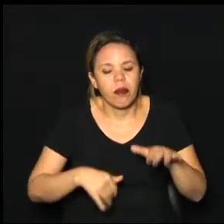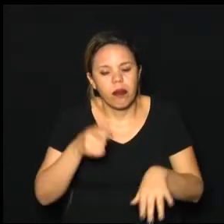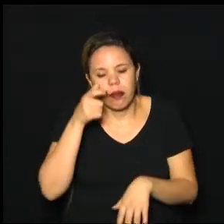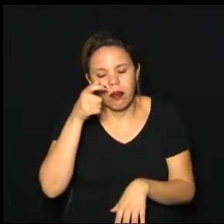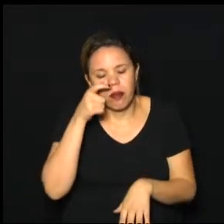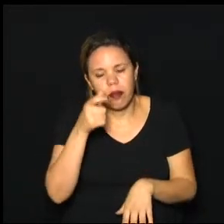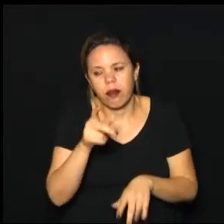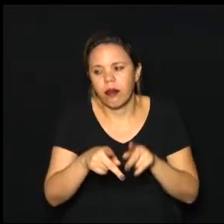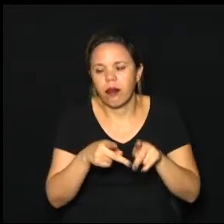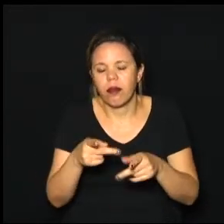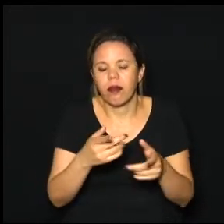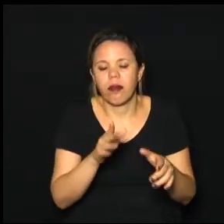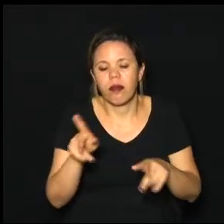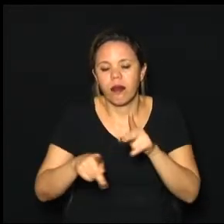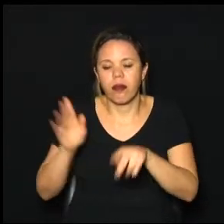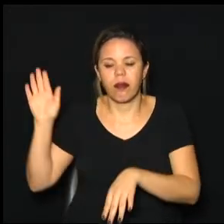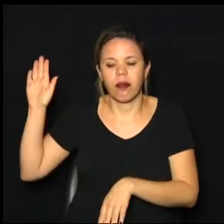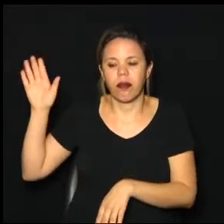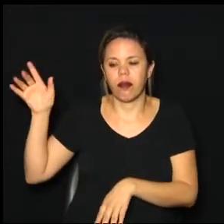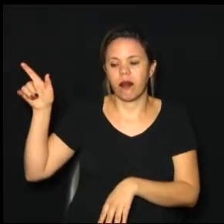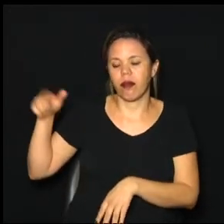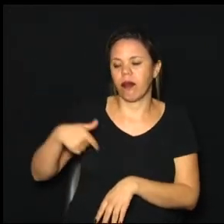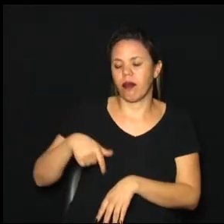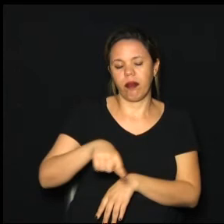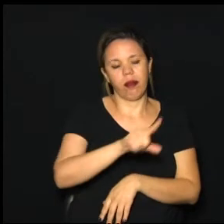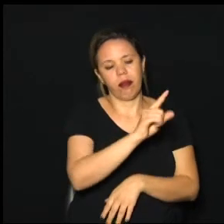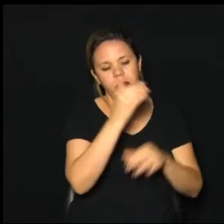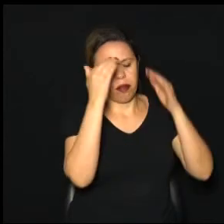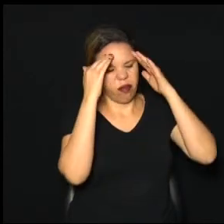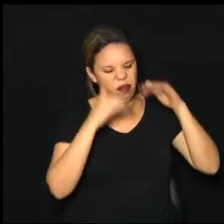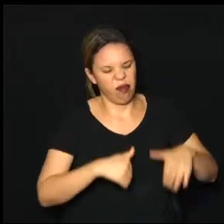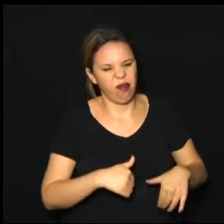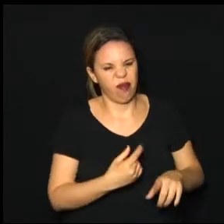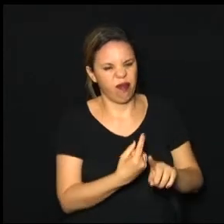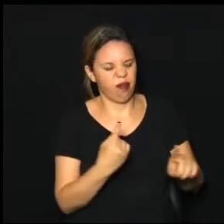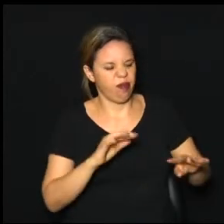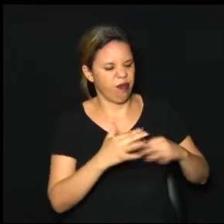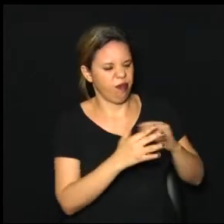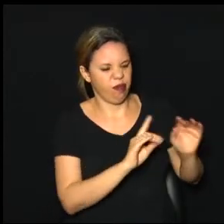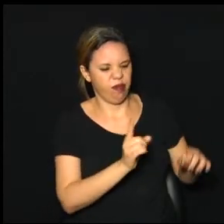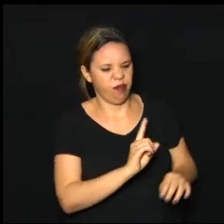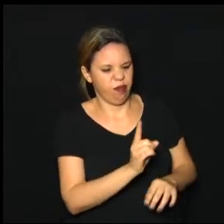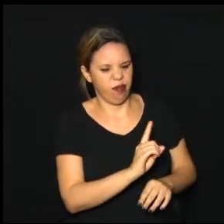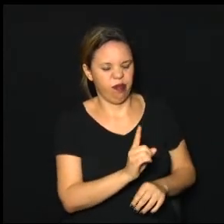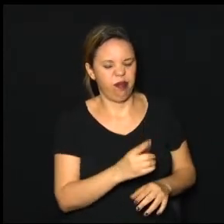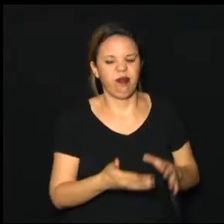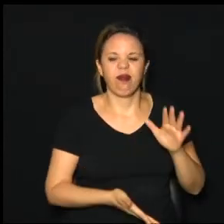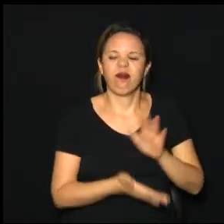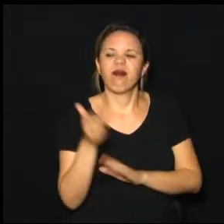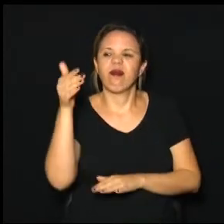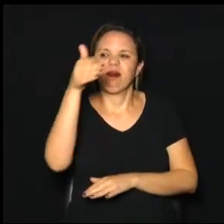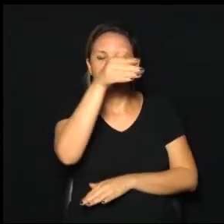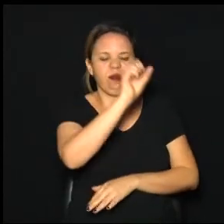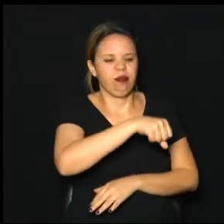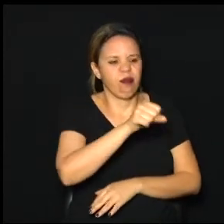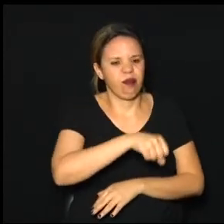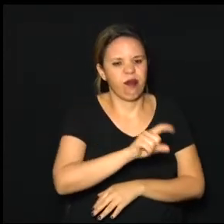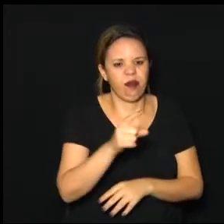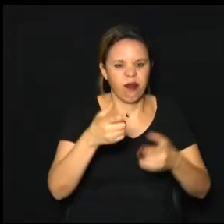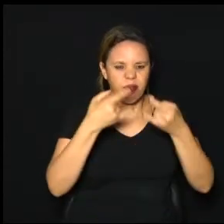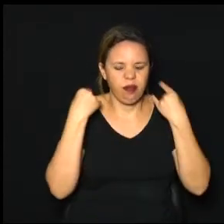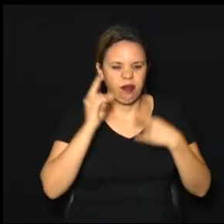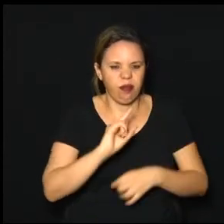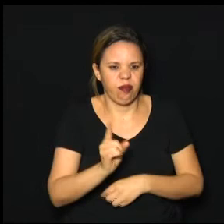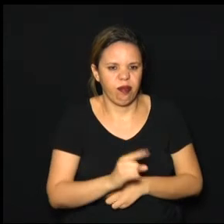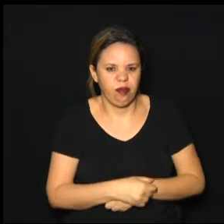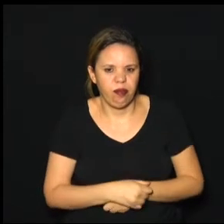vê, né, pré-candidatos dizendo, não vamos obedecer isolamento social, não, vamos sair na rua sim, não vamos pôr